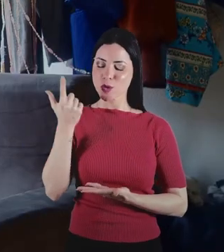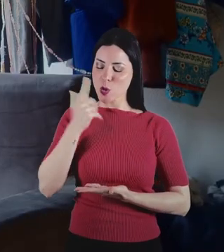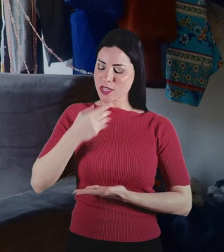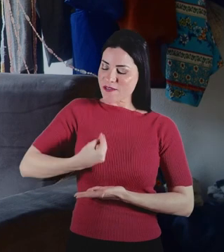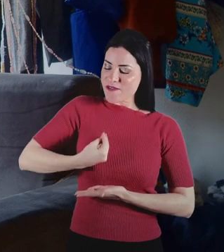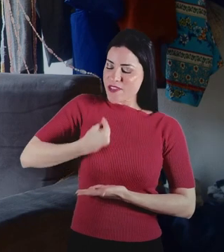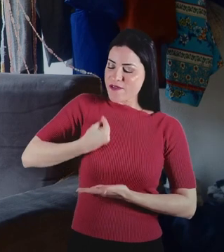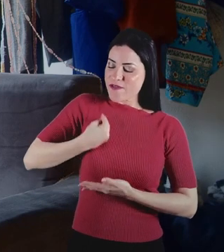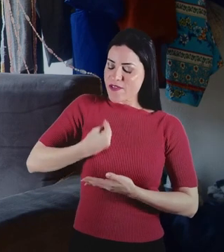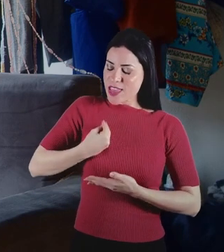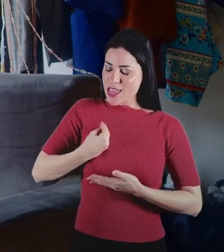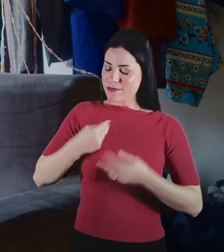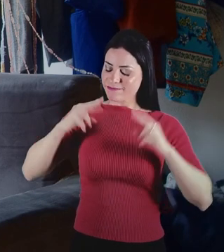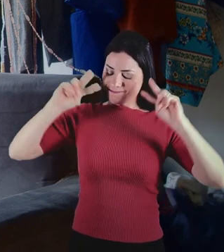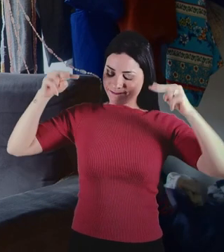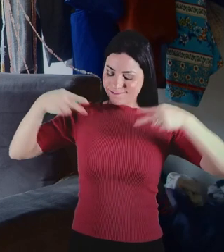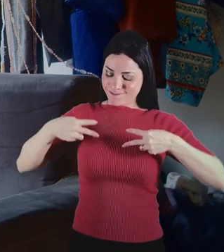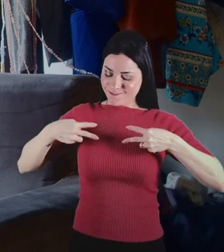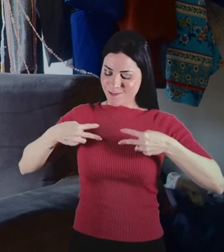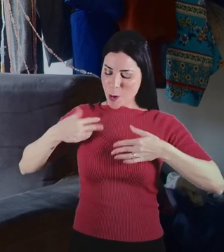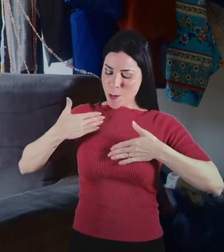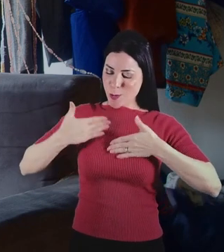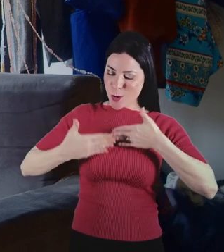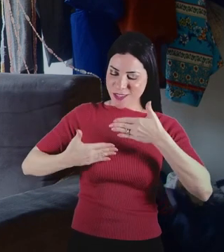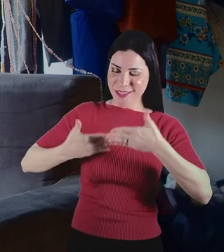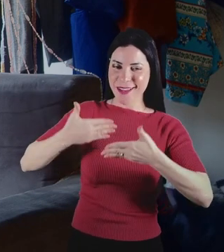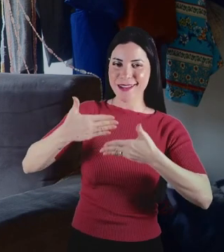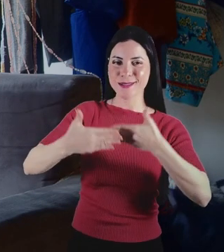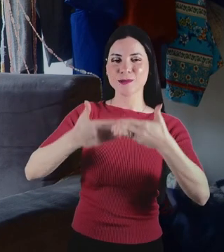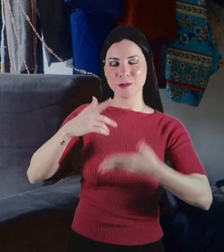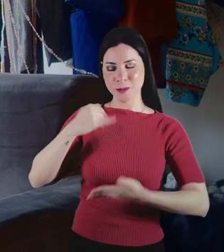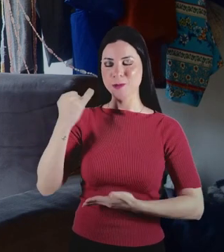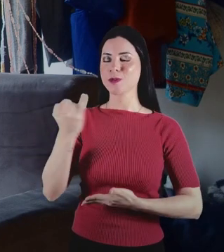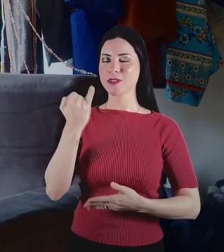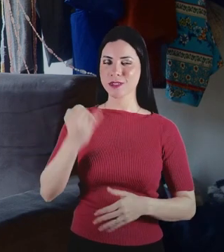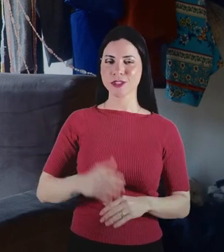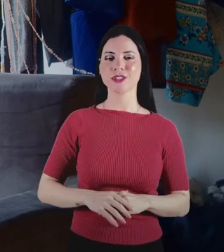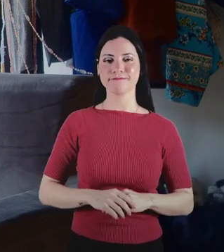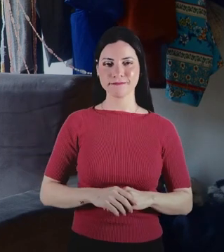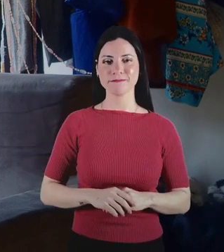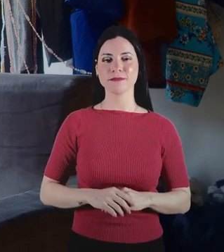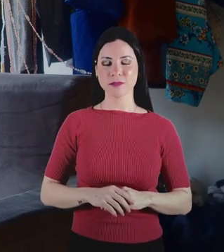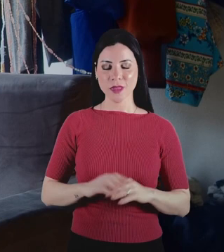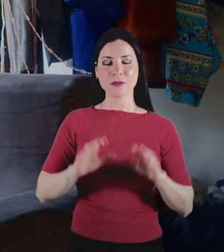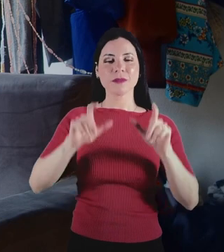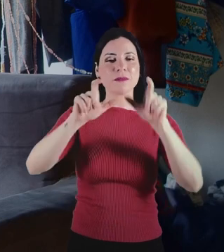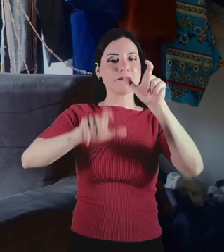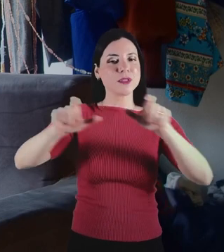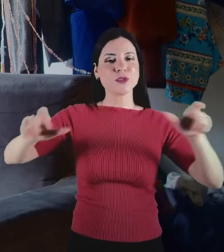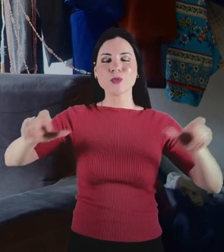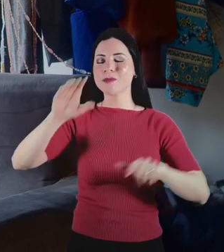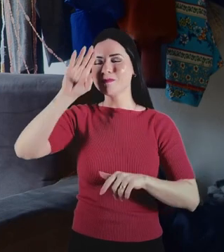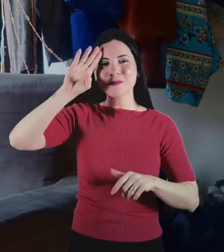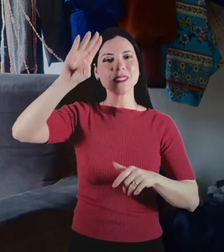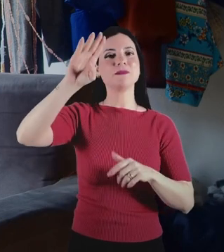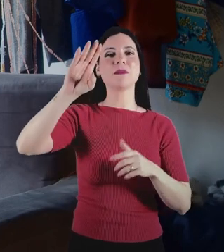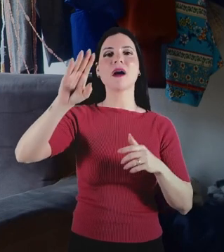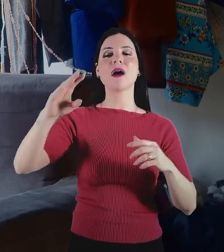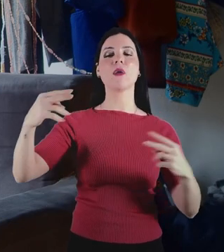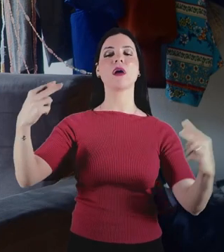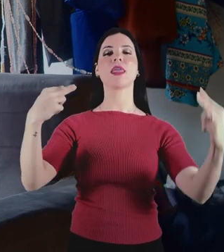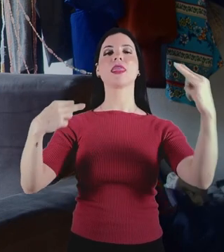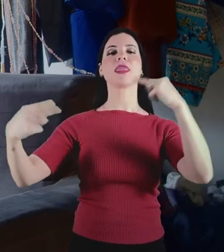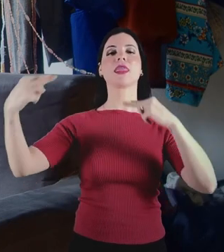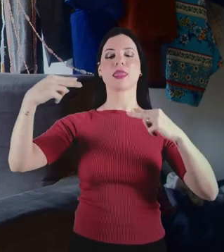oportunidade de poder viver esse processo é muito importante para as